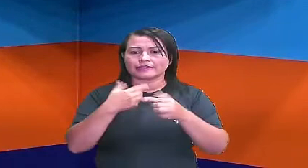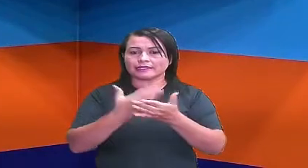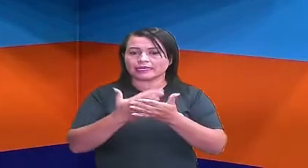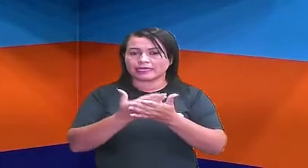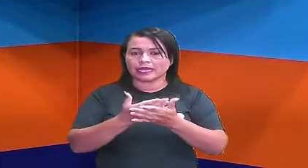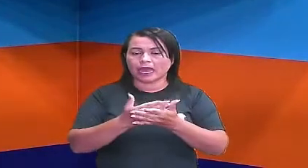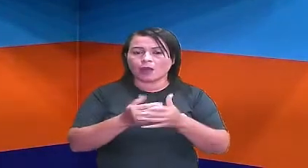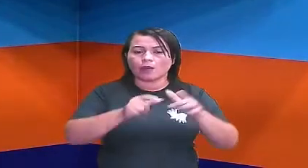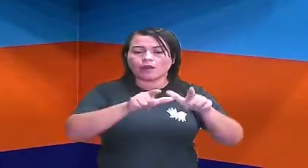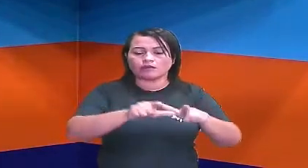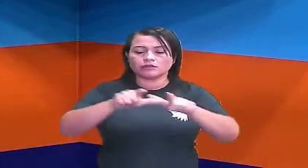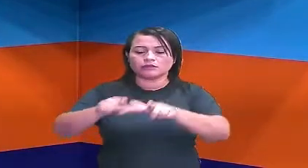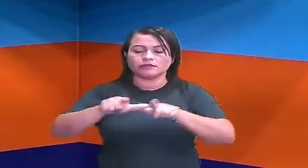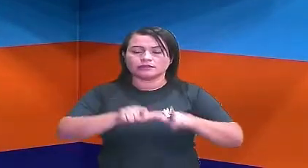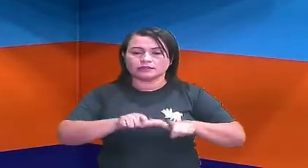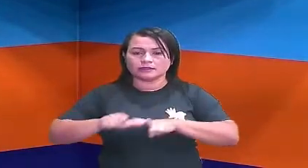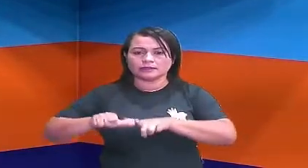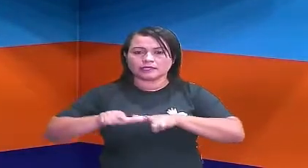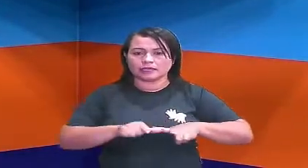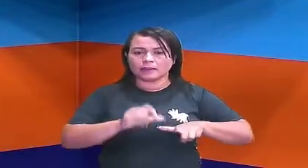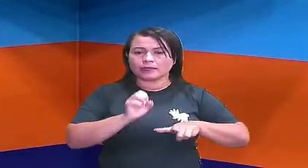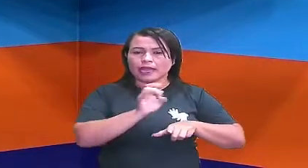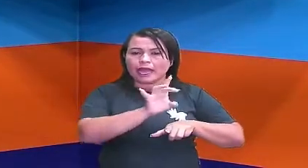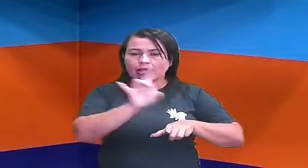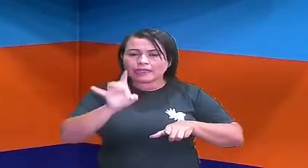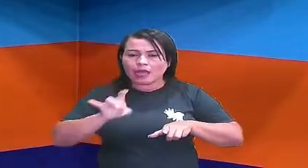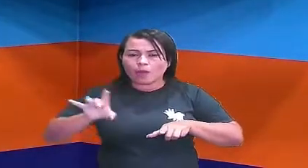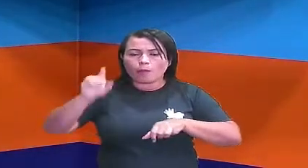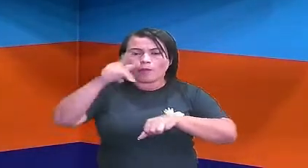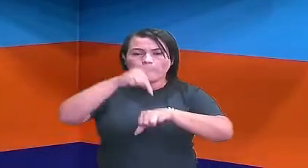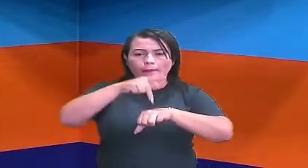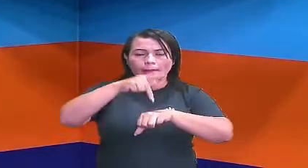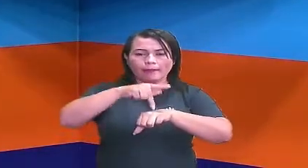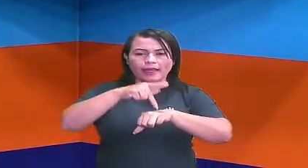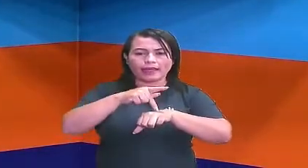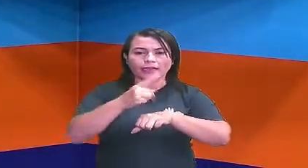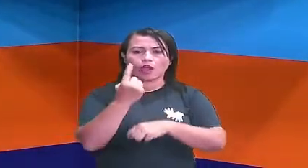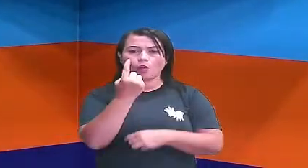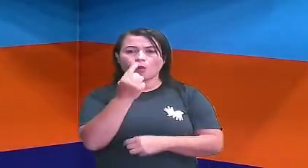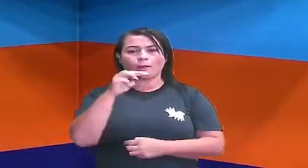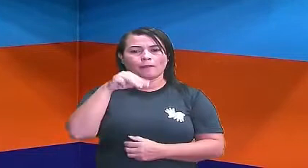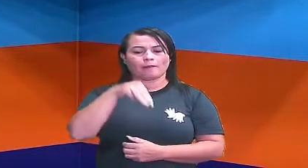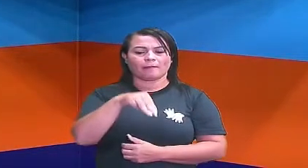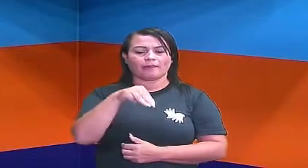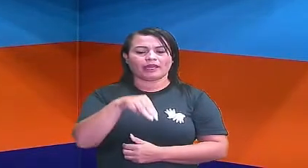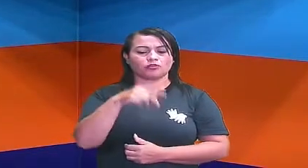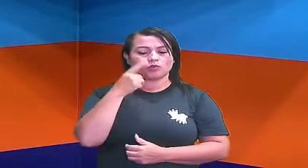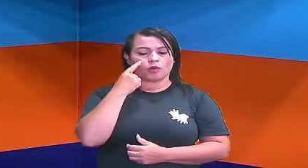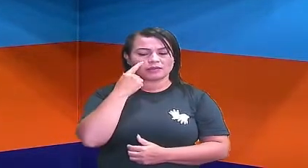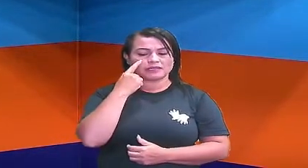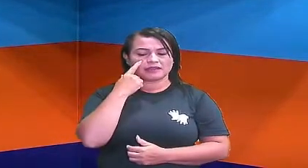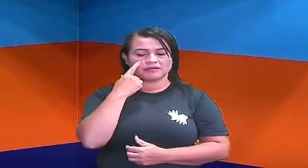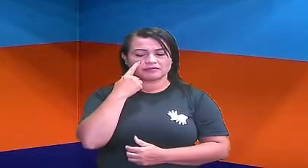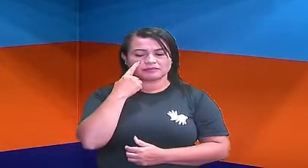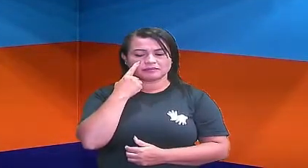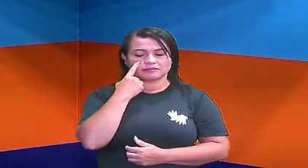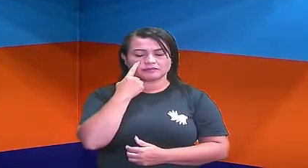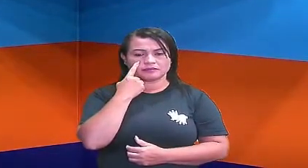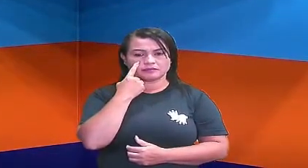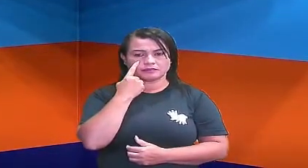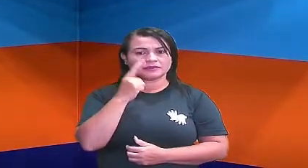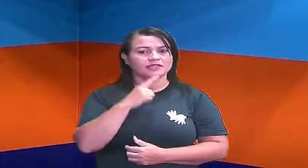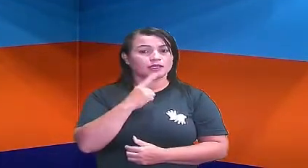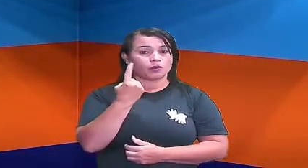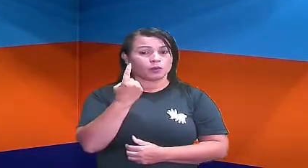1 metro de medida em cada lado. Então, vejam aqui, ó, olha a representação da figura, 1 metro, desse